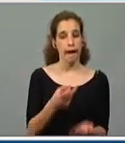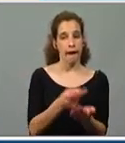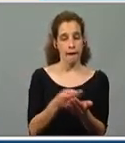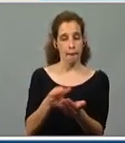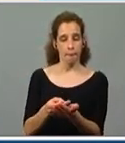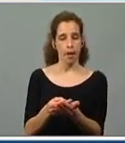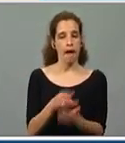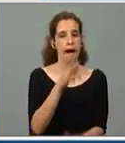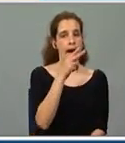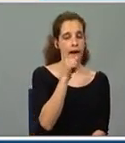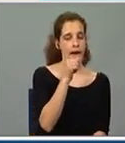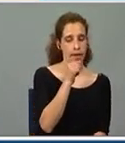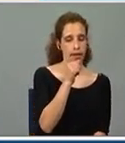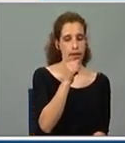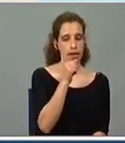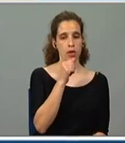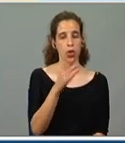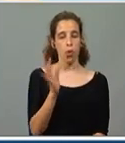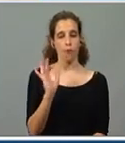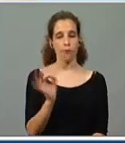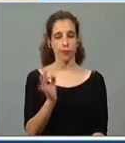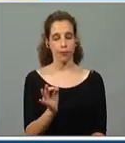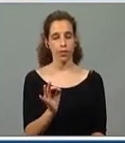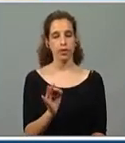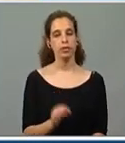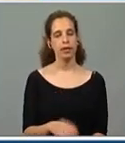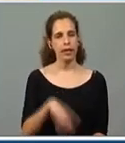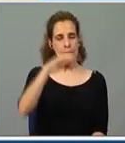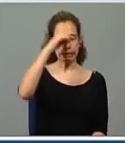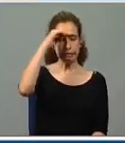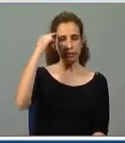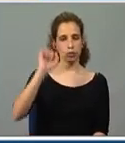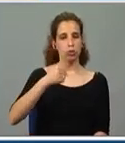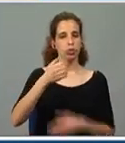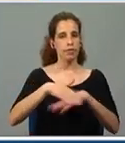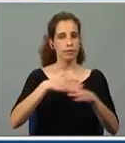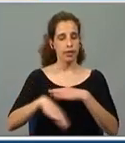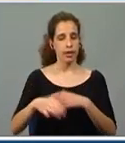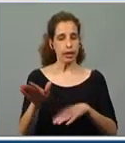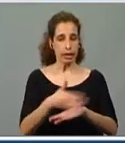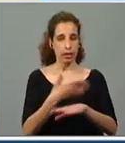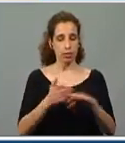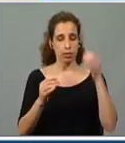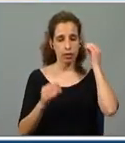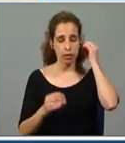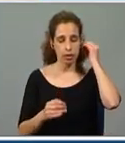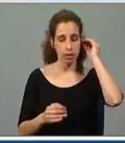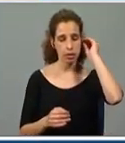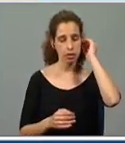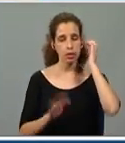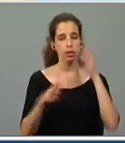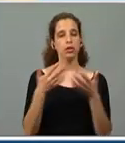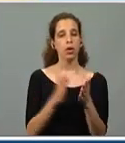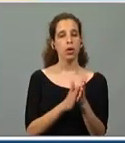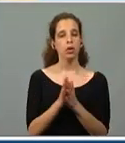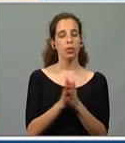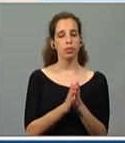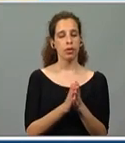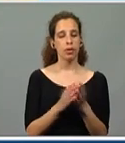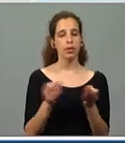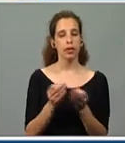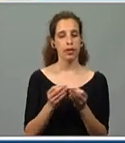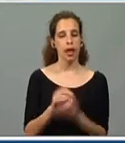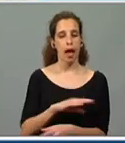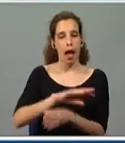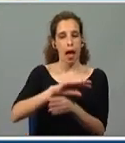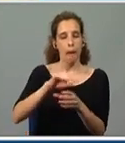amostras, portanto, a areia com a limalha de ferro, torna-se muito difícil conseguir fazer a separação da limalha de ferro. Temos então que recorrer exatamente